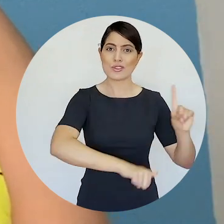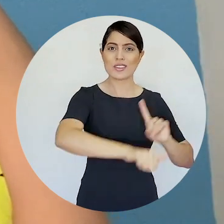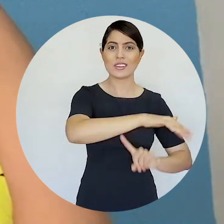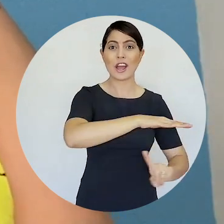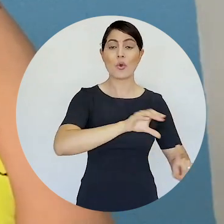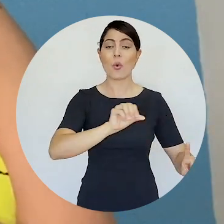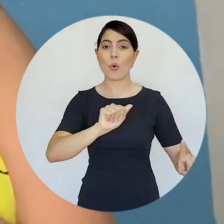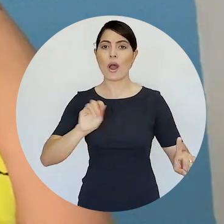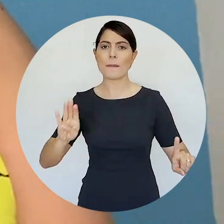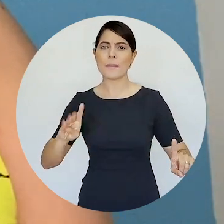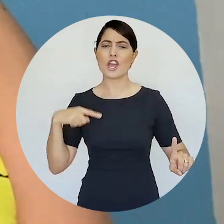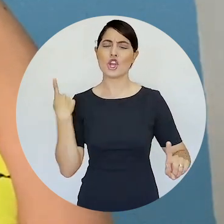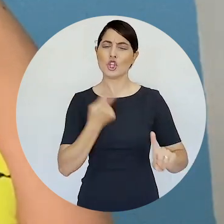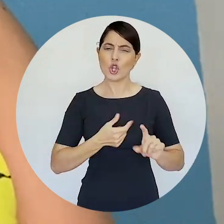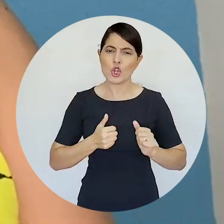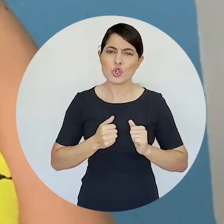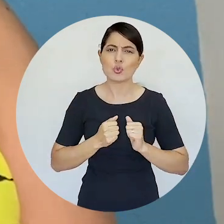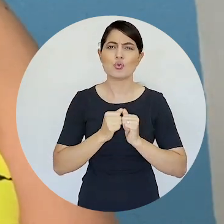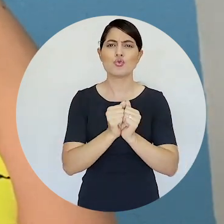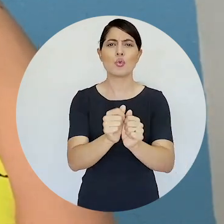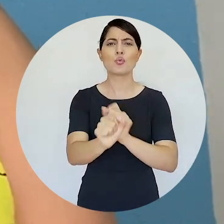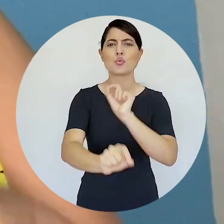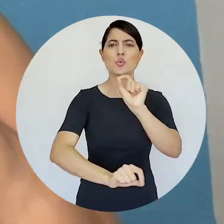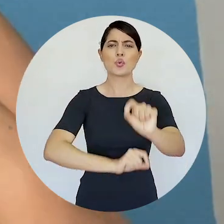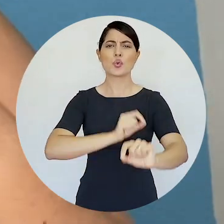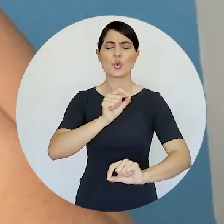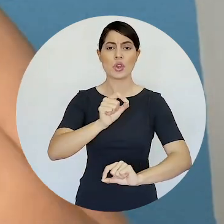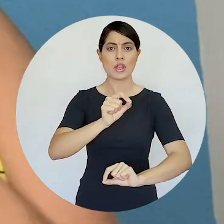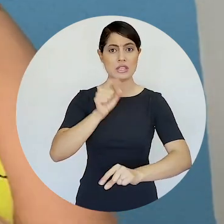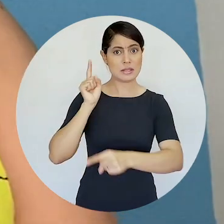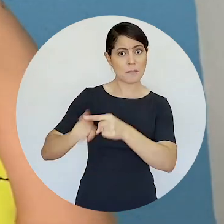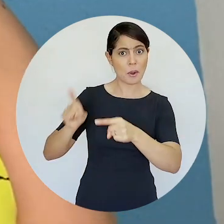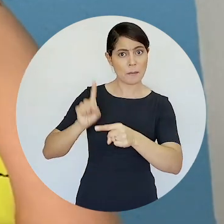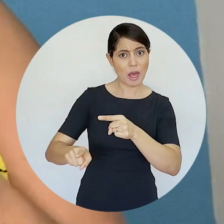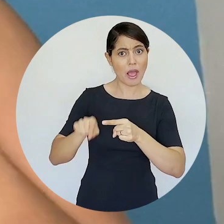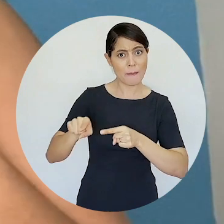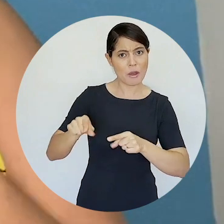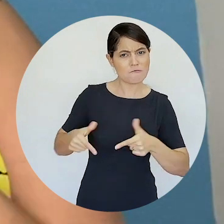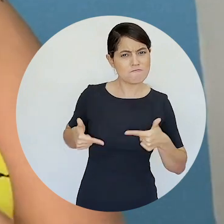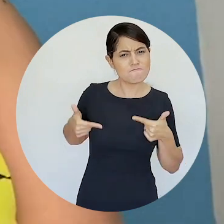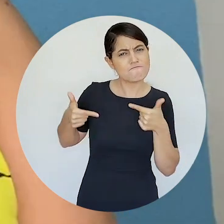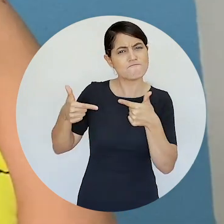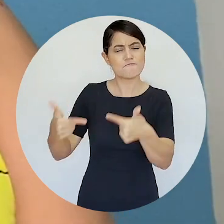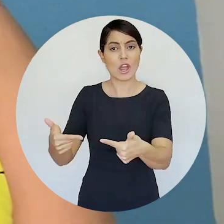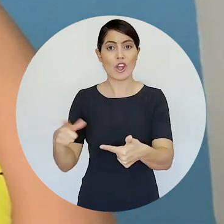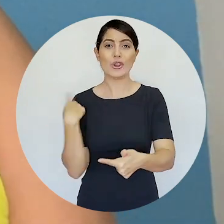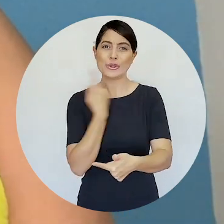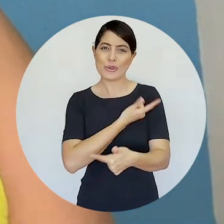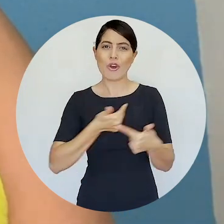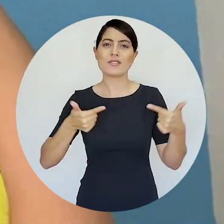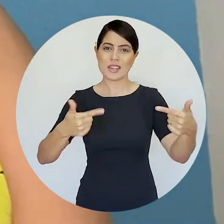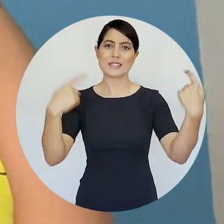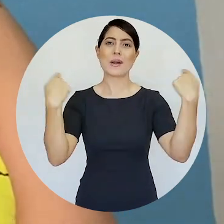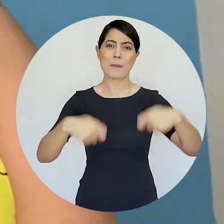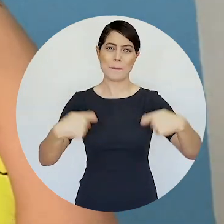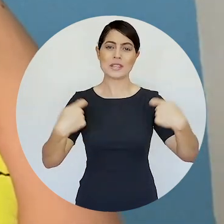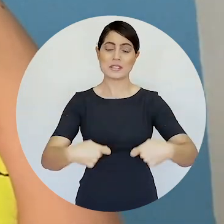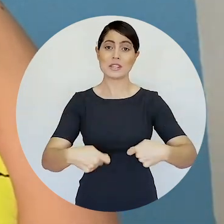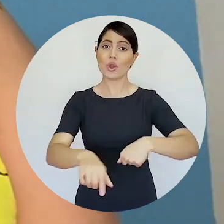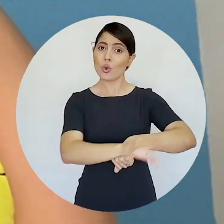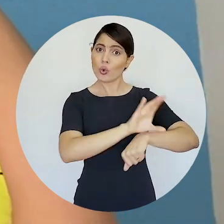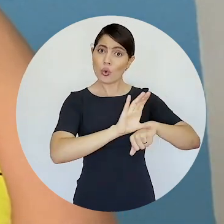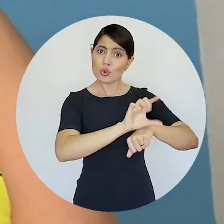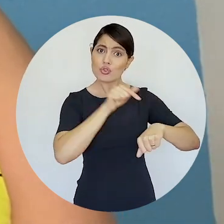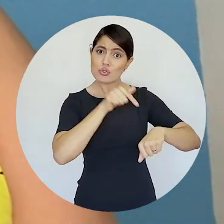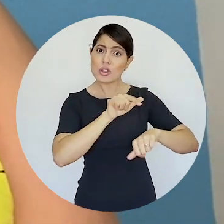a sociedade e a OAB está de braços dados com ela para poder enfrentar esse problema. Nós precisamos